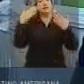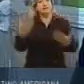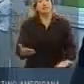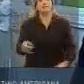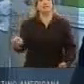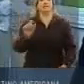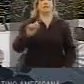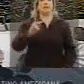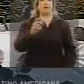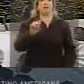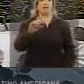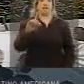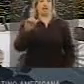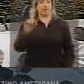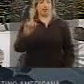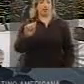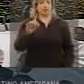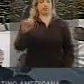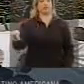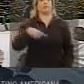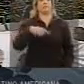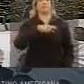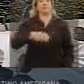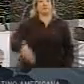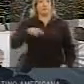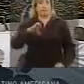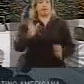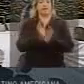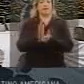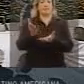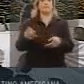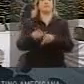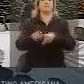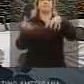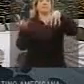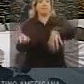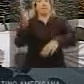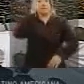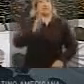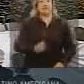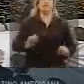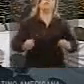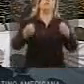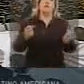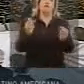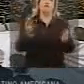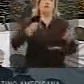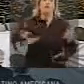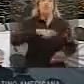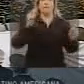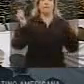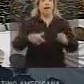Fernando Haddad, ao Congresso Brasileiro, o esforço que foi feito para que a gente pudesse, antes de